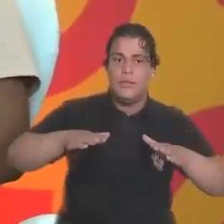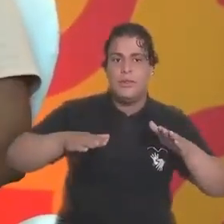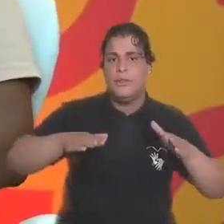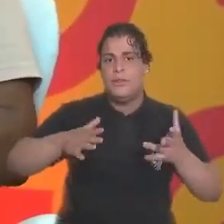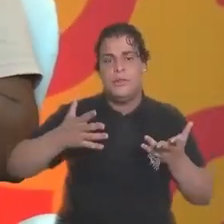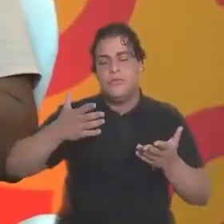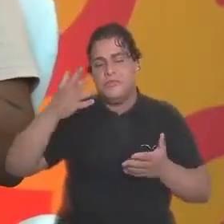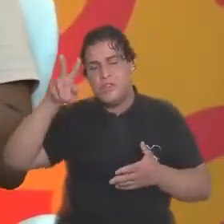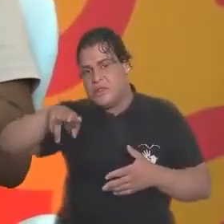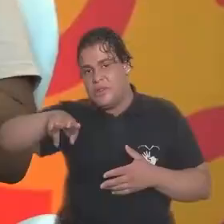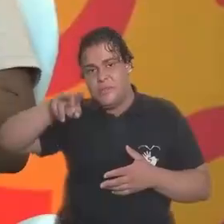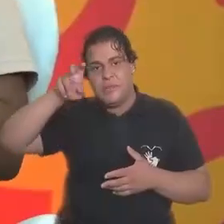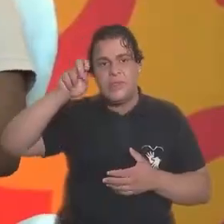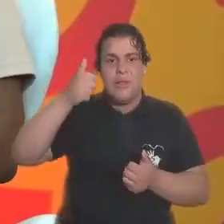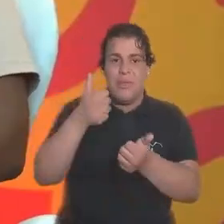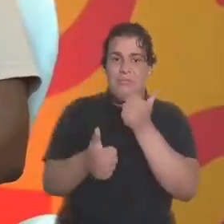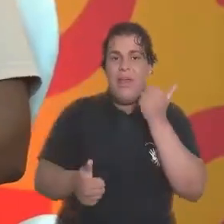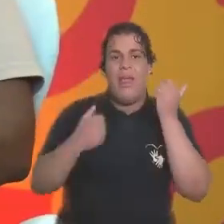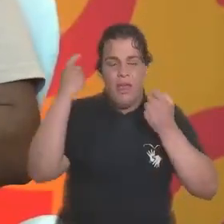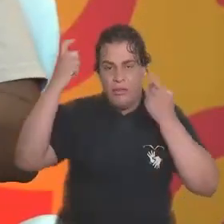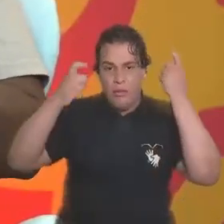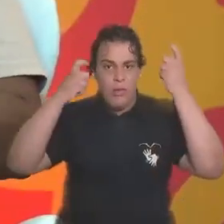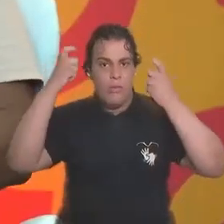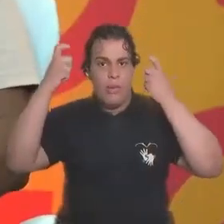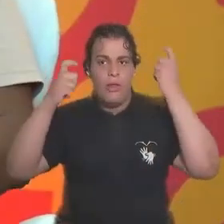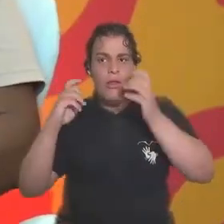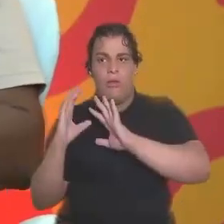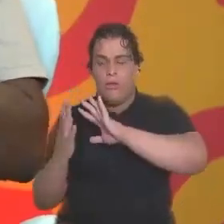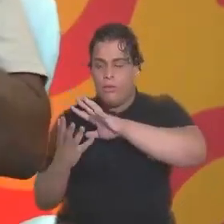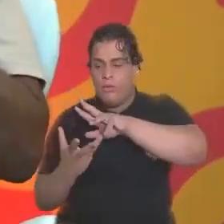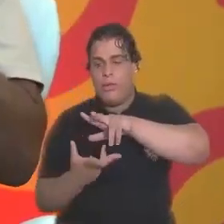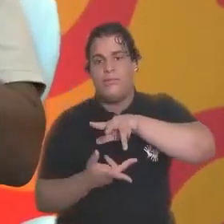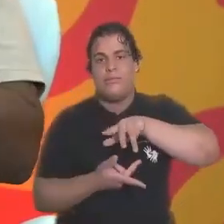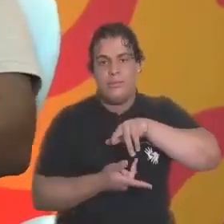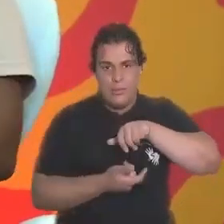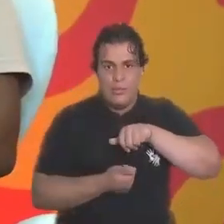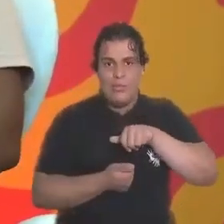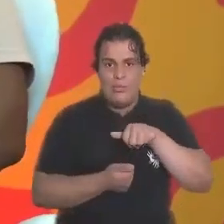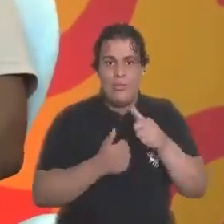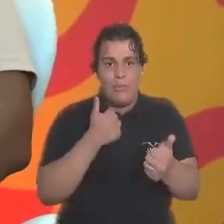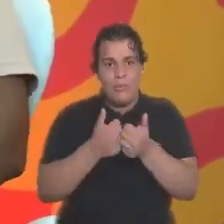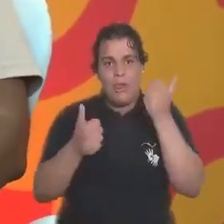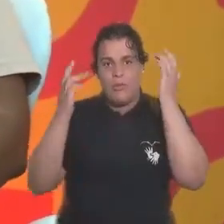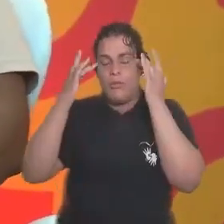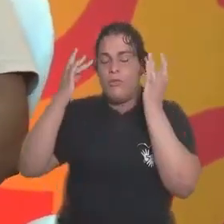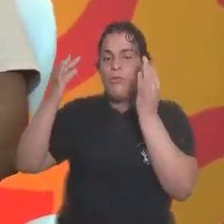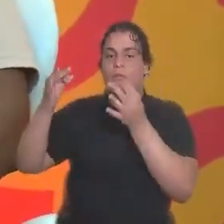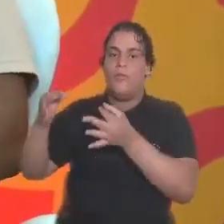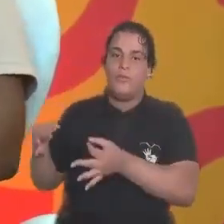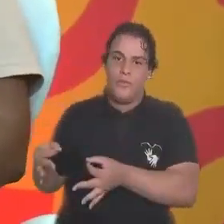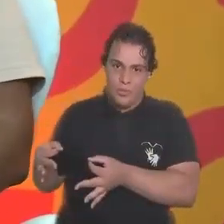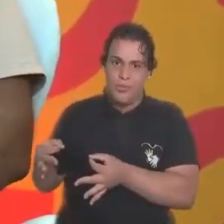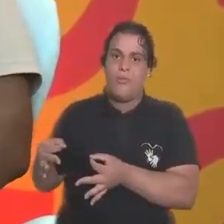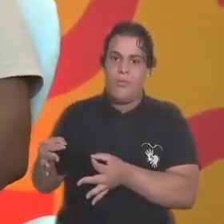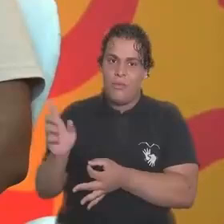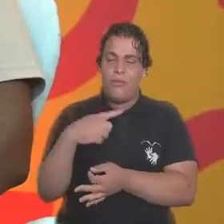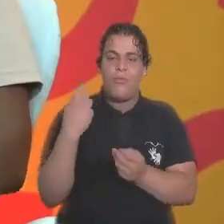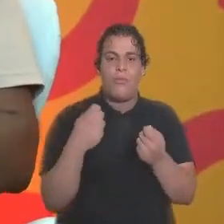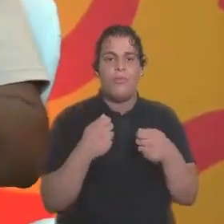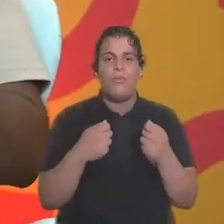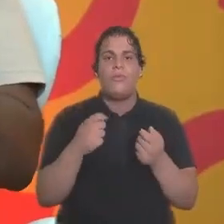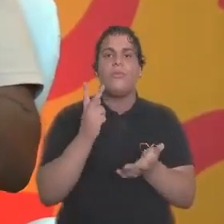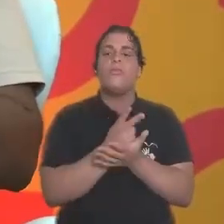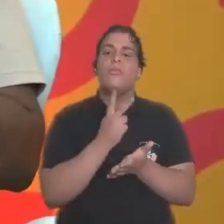vai perdendo essa preocupação com o meio ambiente, vai perdendo essa consciência que a gente precisa conservar